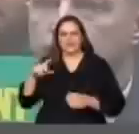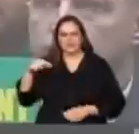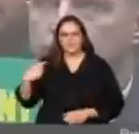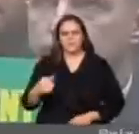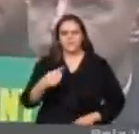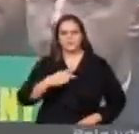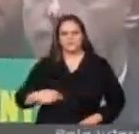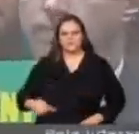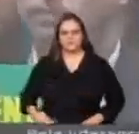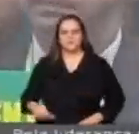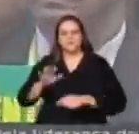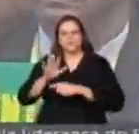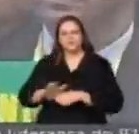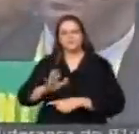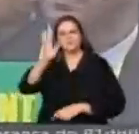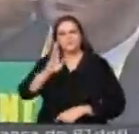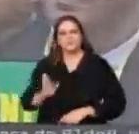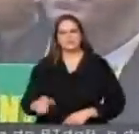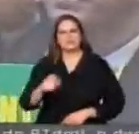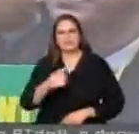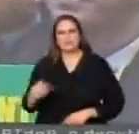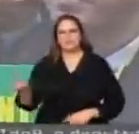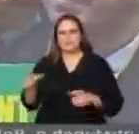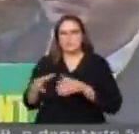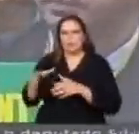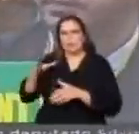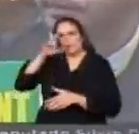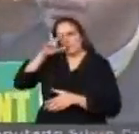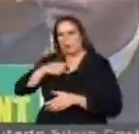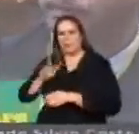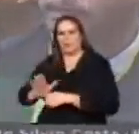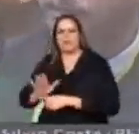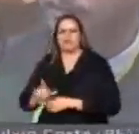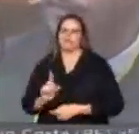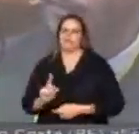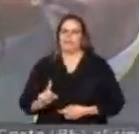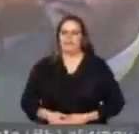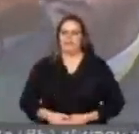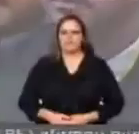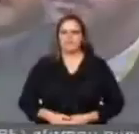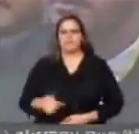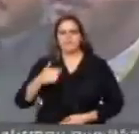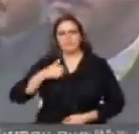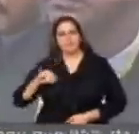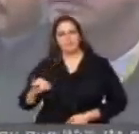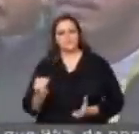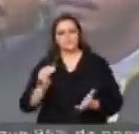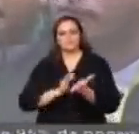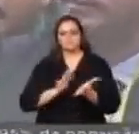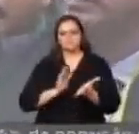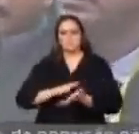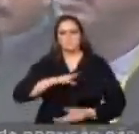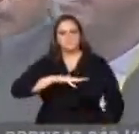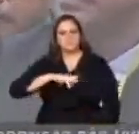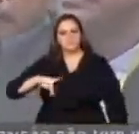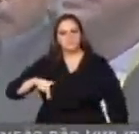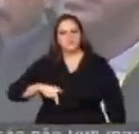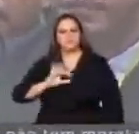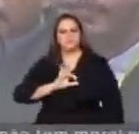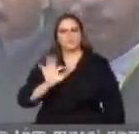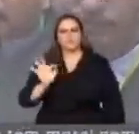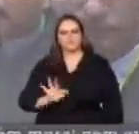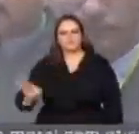presidente, governe para o Brasil e não para o seu partido, aproveitando para homenagear o Ministério Público, a